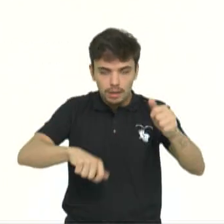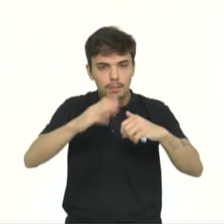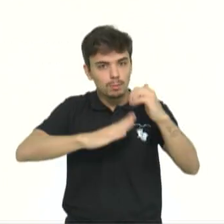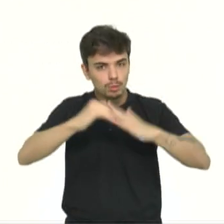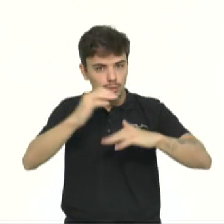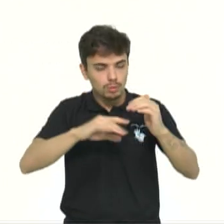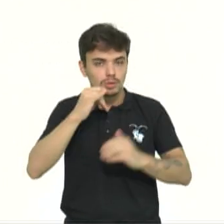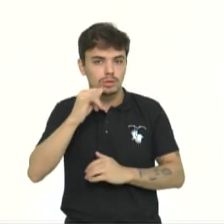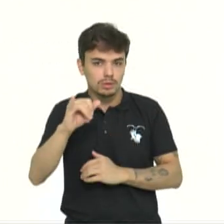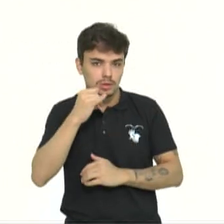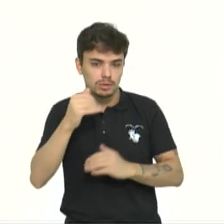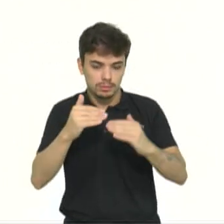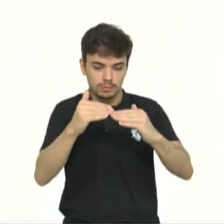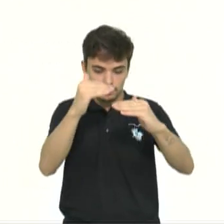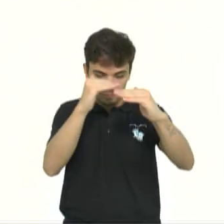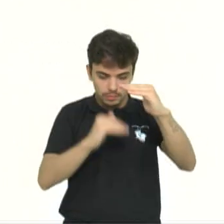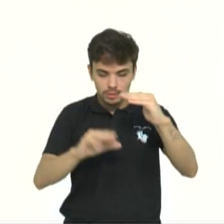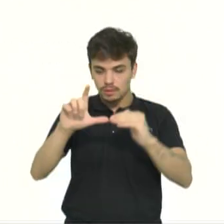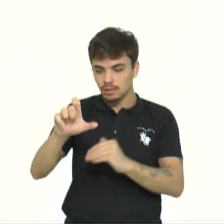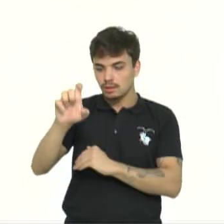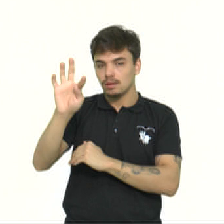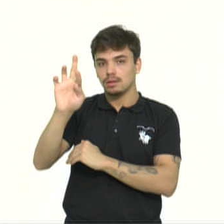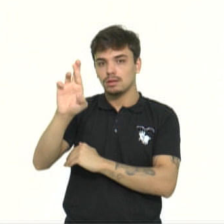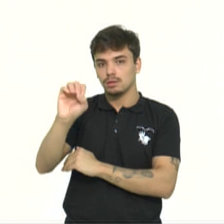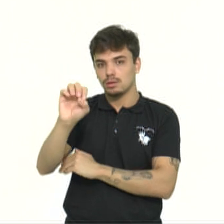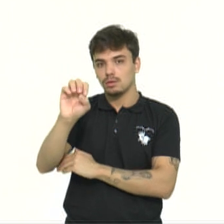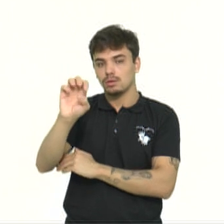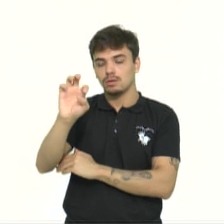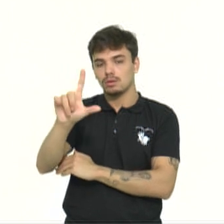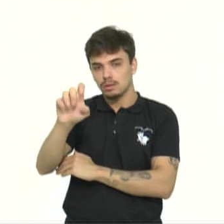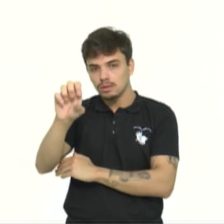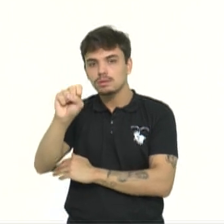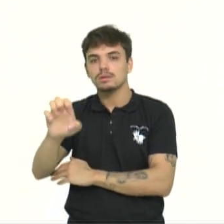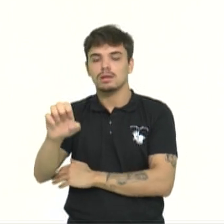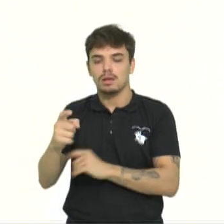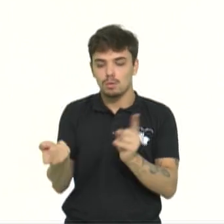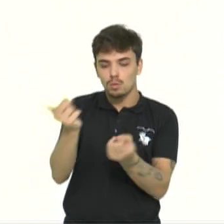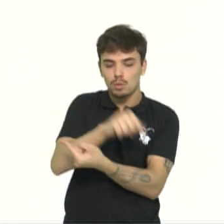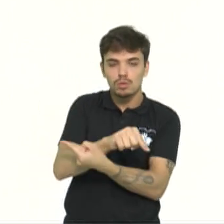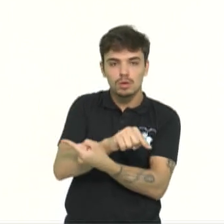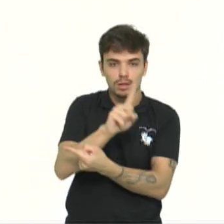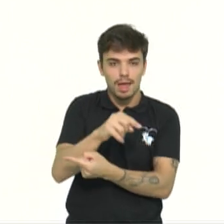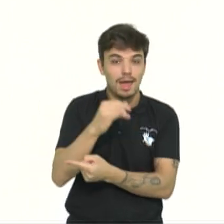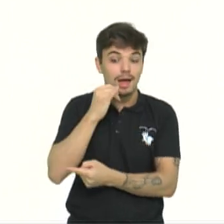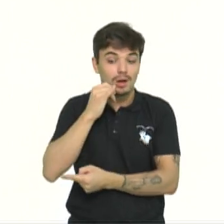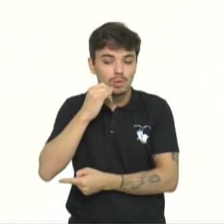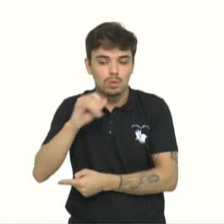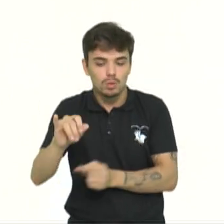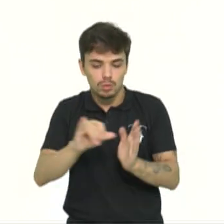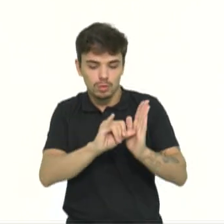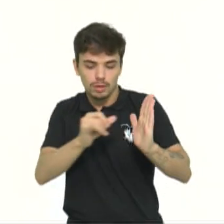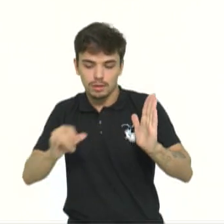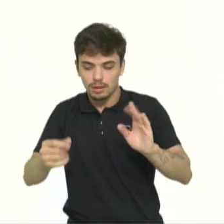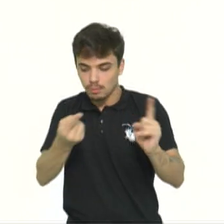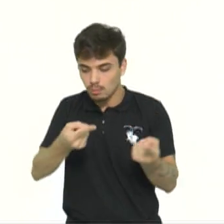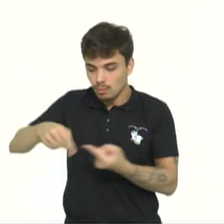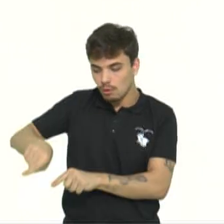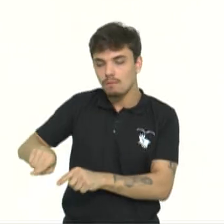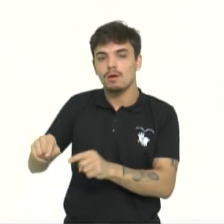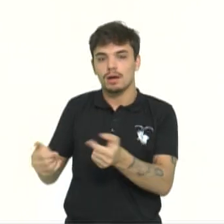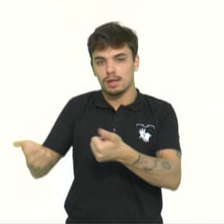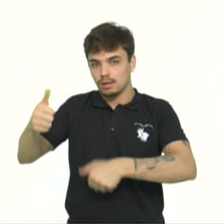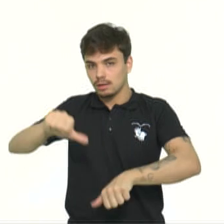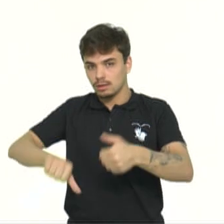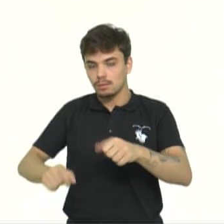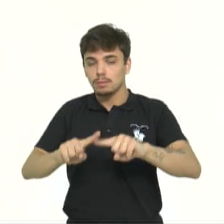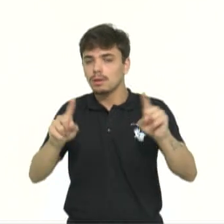Na eletrólise, acontece o inverso, ou seja, é a corrente elétrica que provoca a reação química. E aí nós